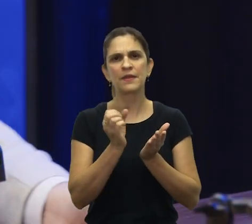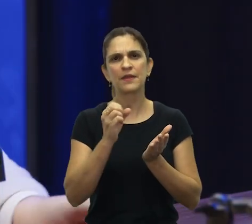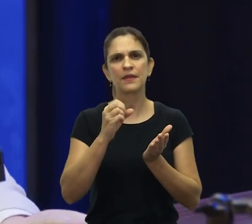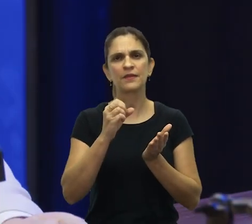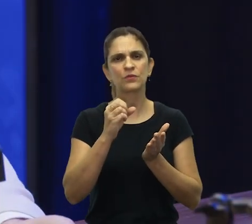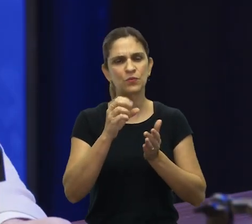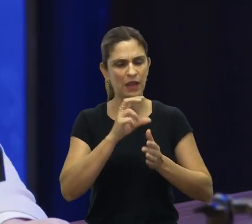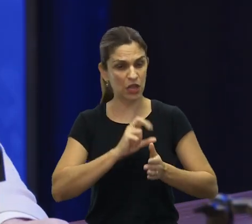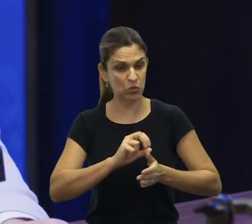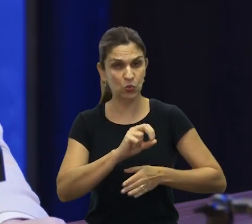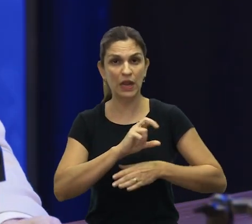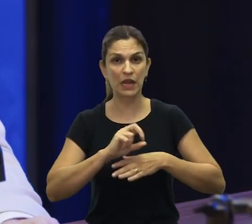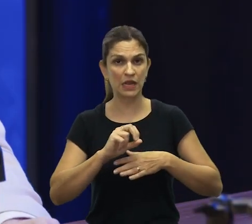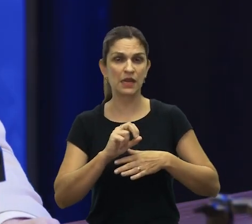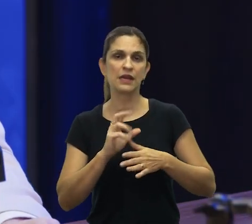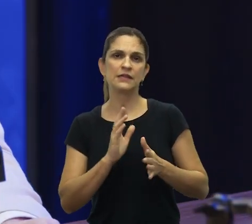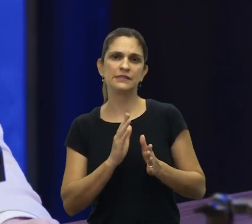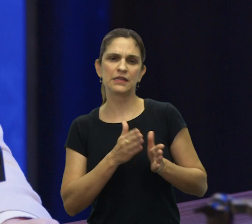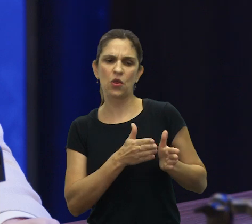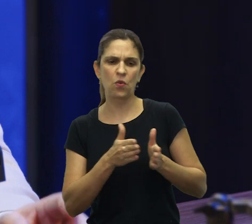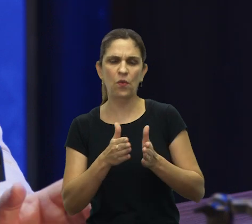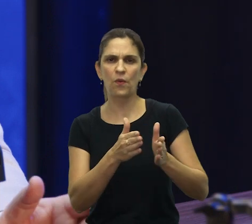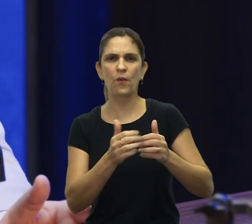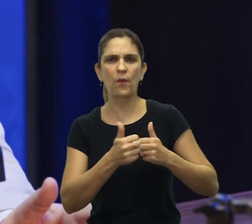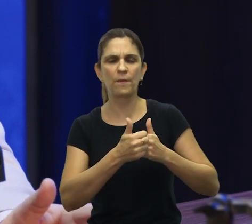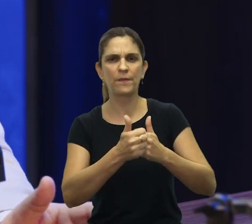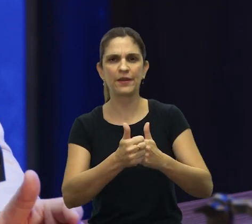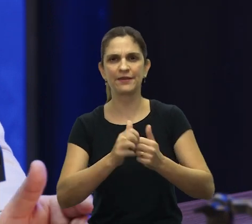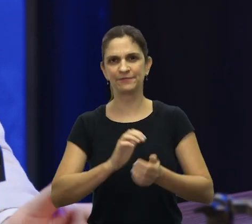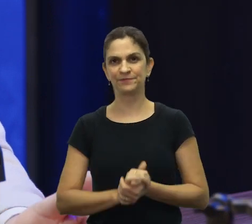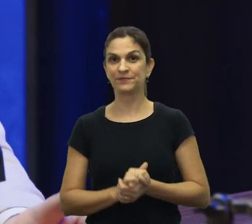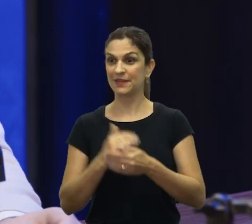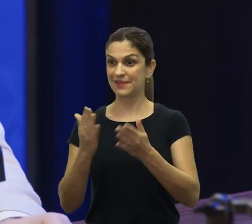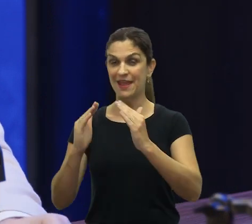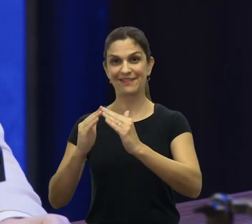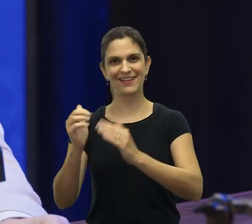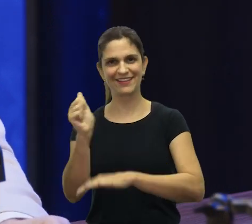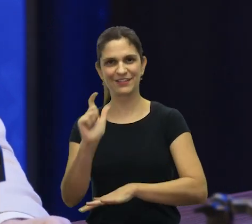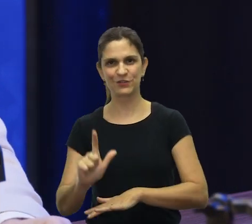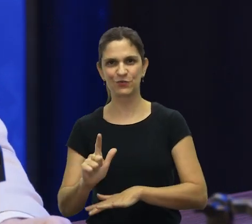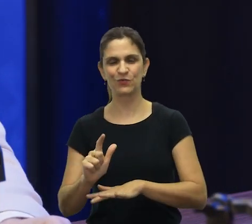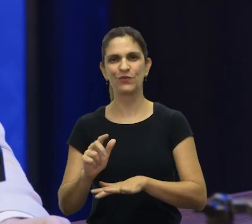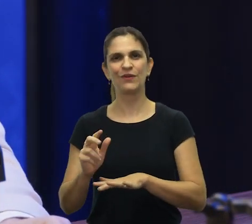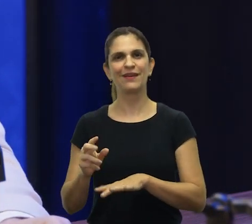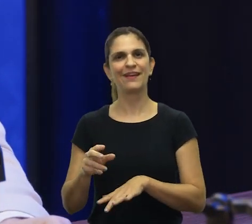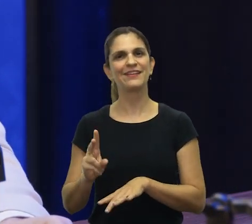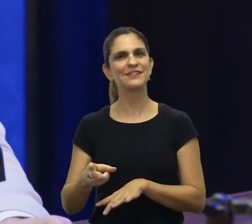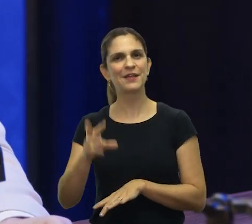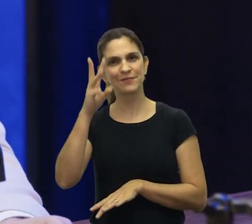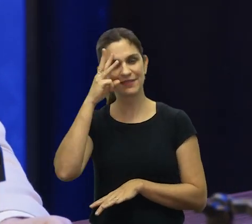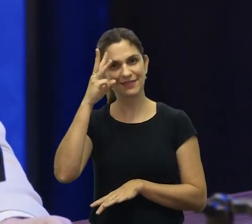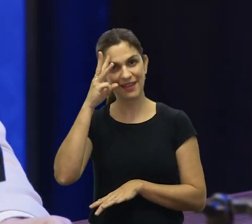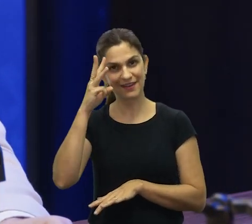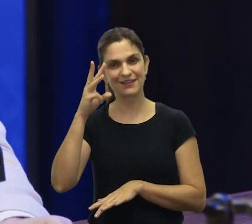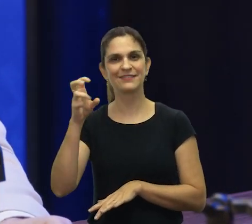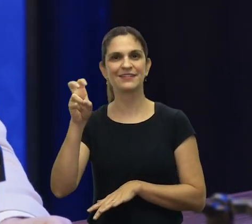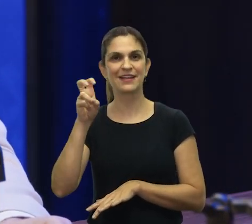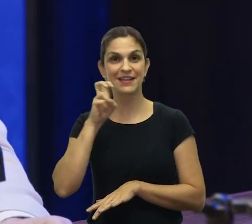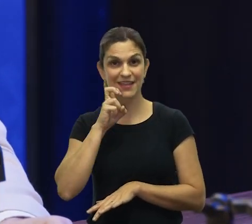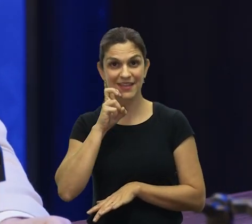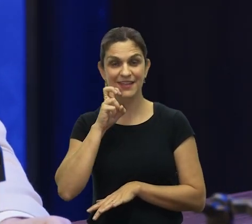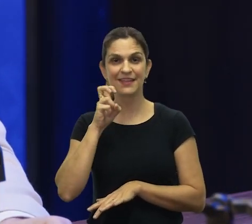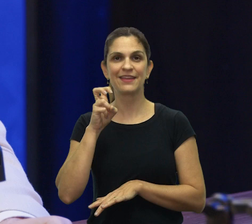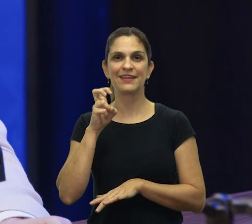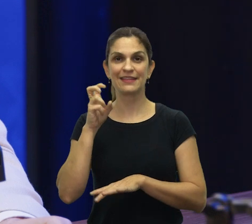seus familiares. E agora, com a Casa Azul, aqui deixa até um convite para os homens, toda terça, quinta e no